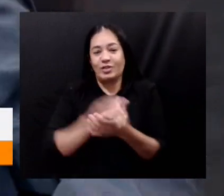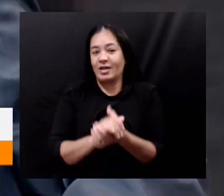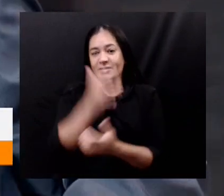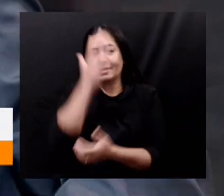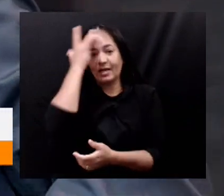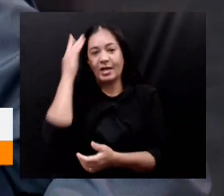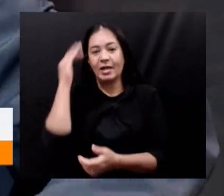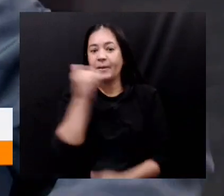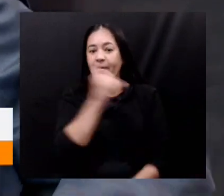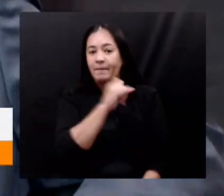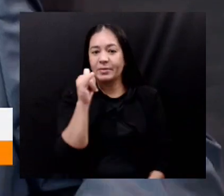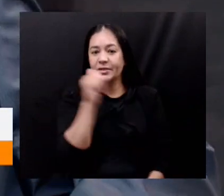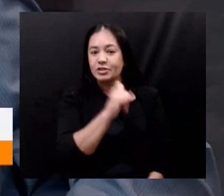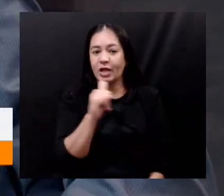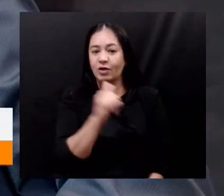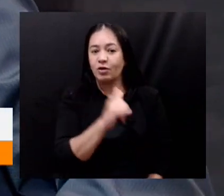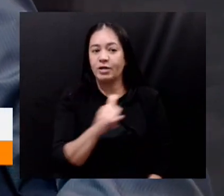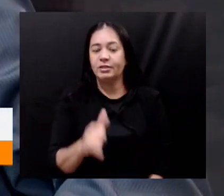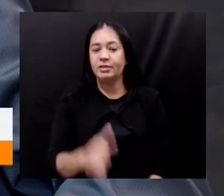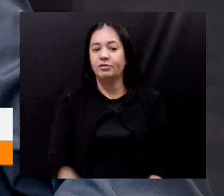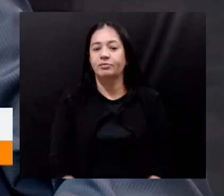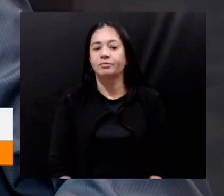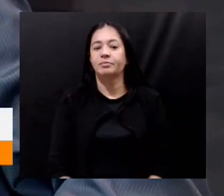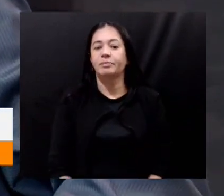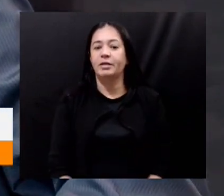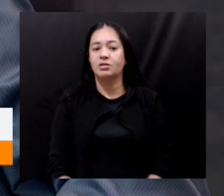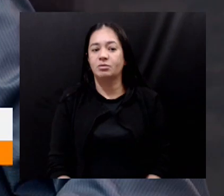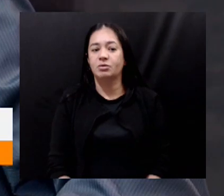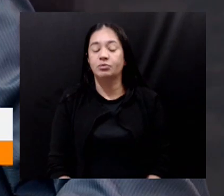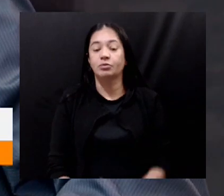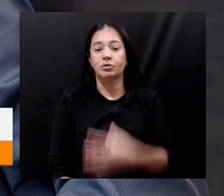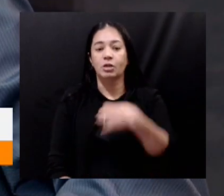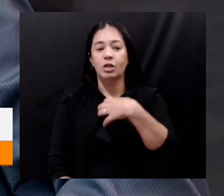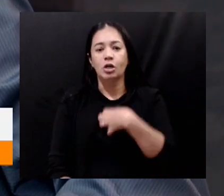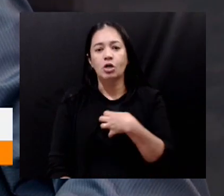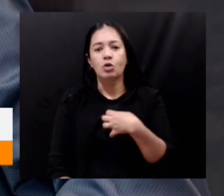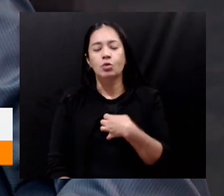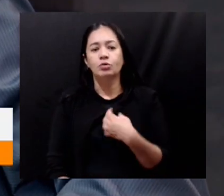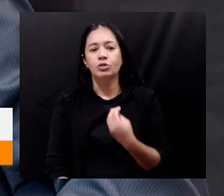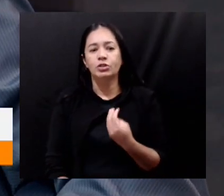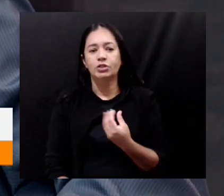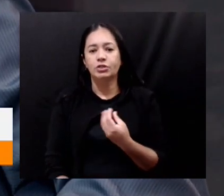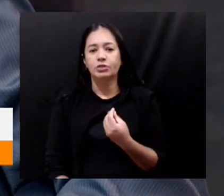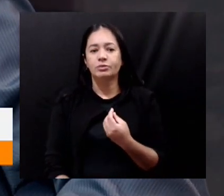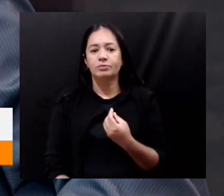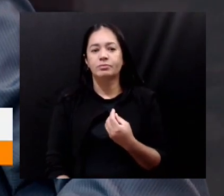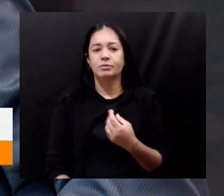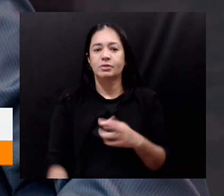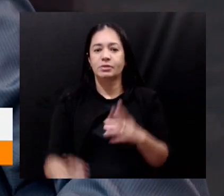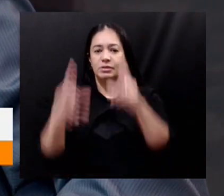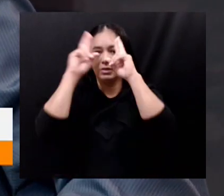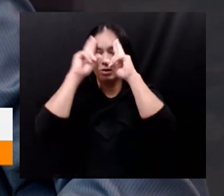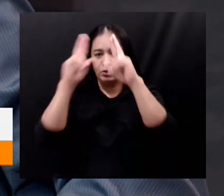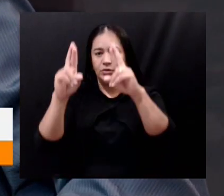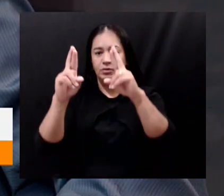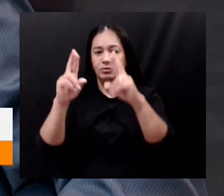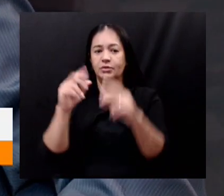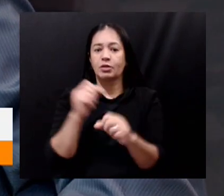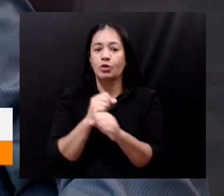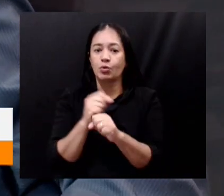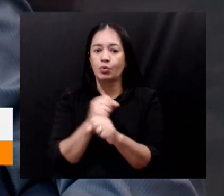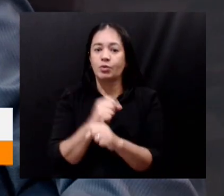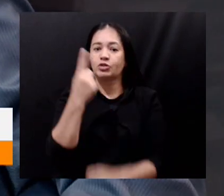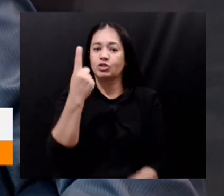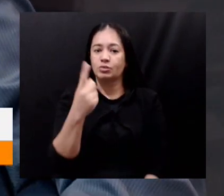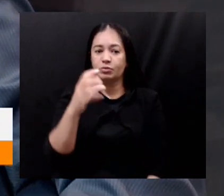O casamento é uma das formas. Tanto que a esse respeito, em 1992, foi modificada a lei italiana sobre